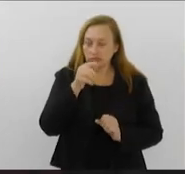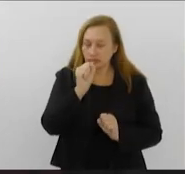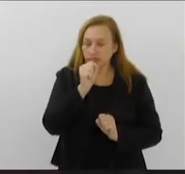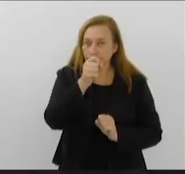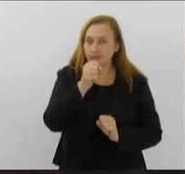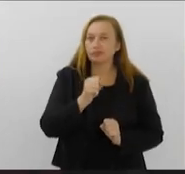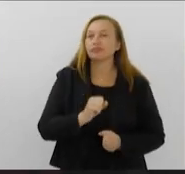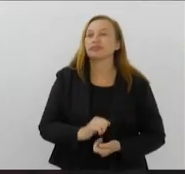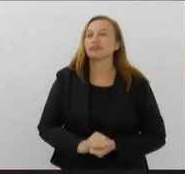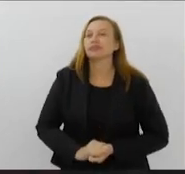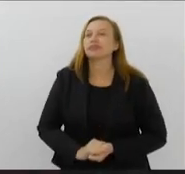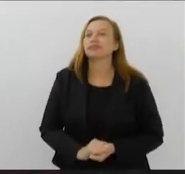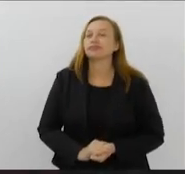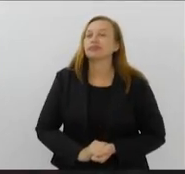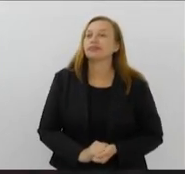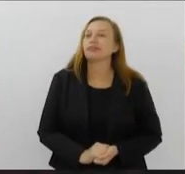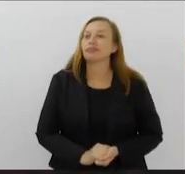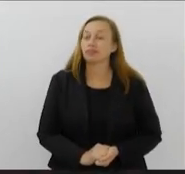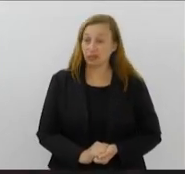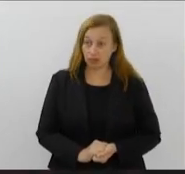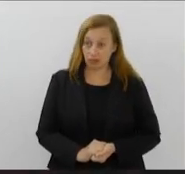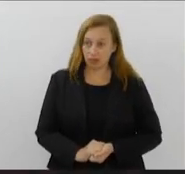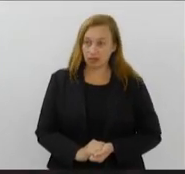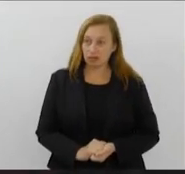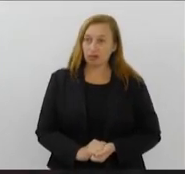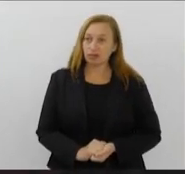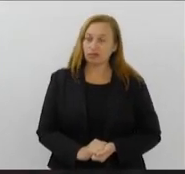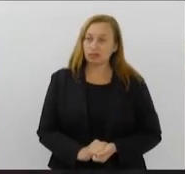microfone. E pode falar